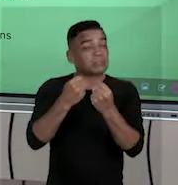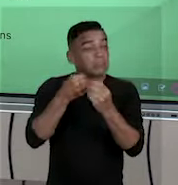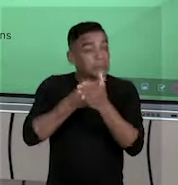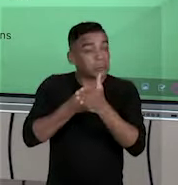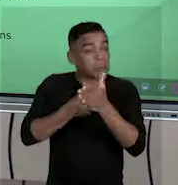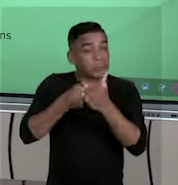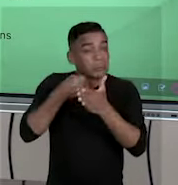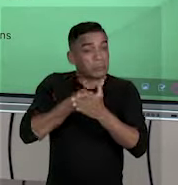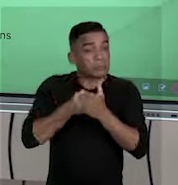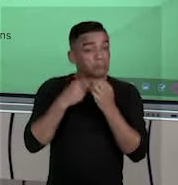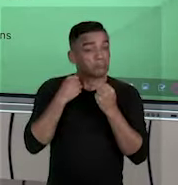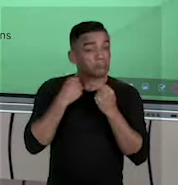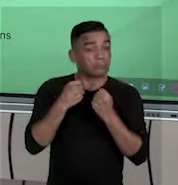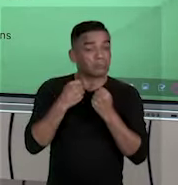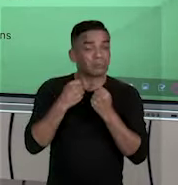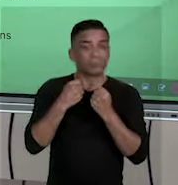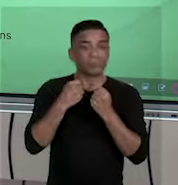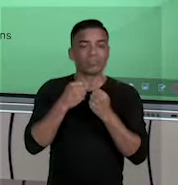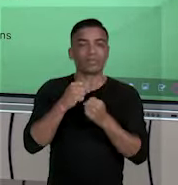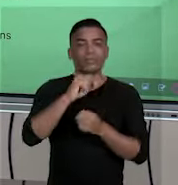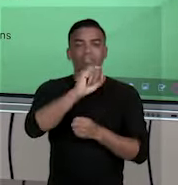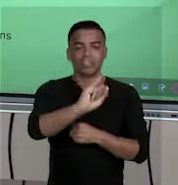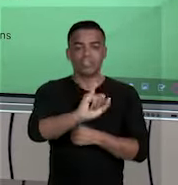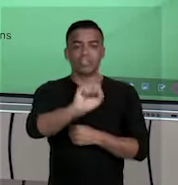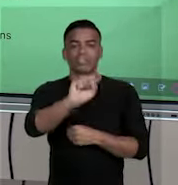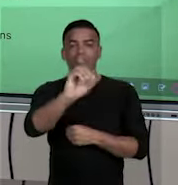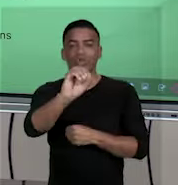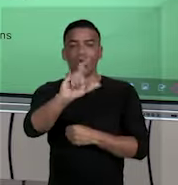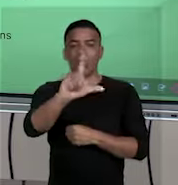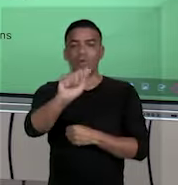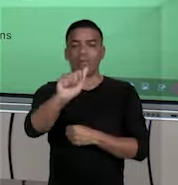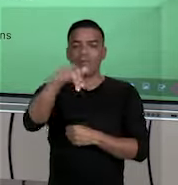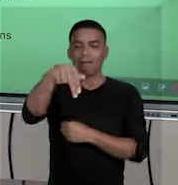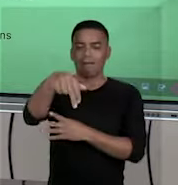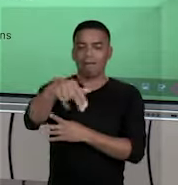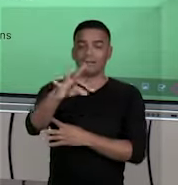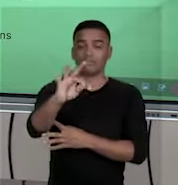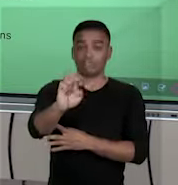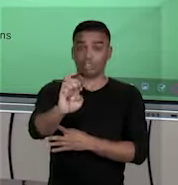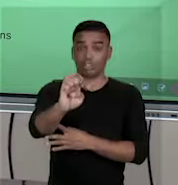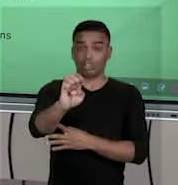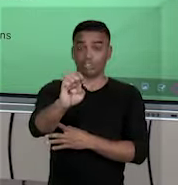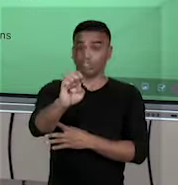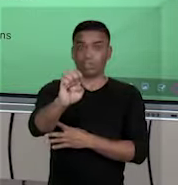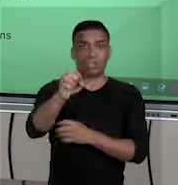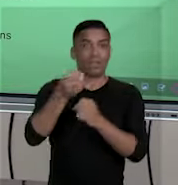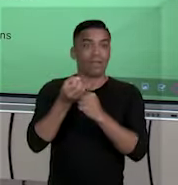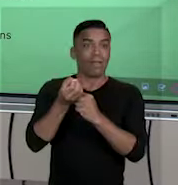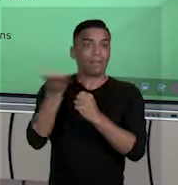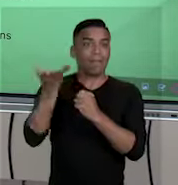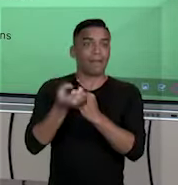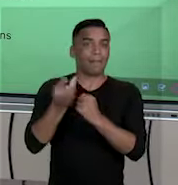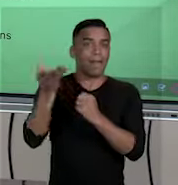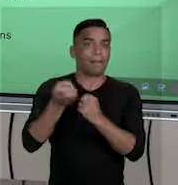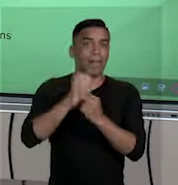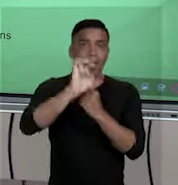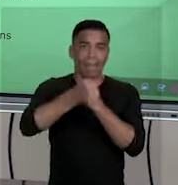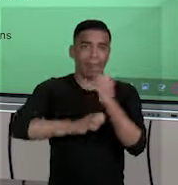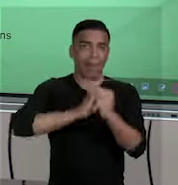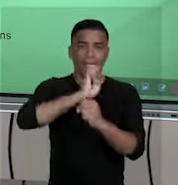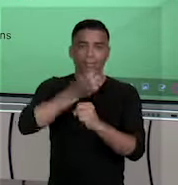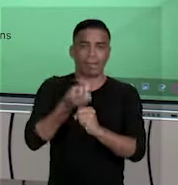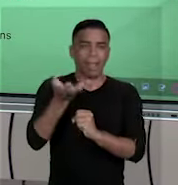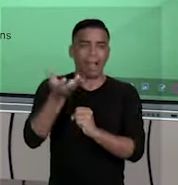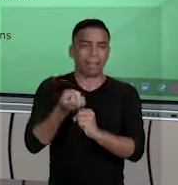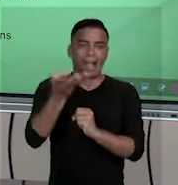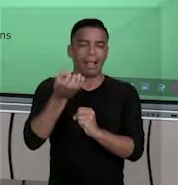maior e a gente chama ele de isolante, porque ele não vai passar os elétrons, ele não vai doar seus elétrons, transferi-los com